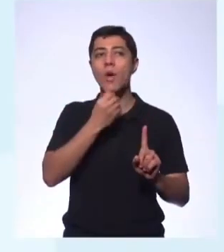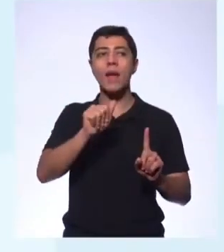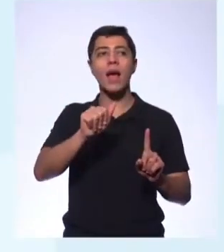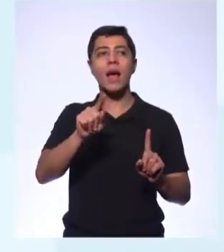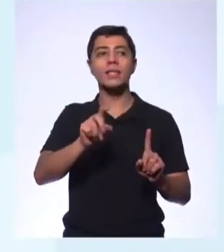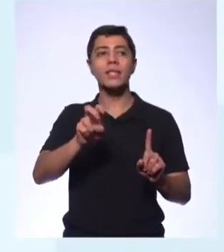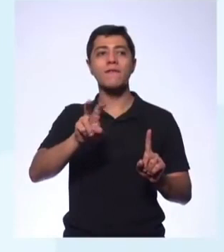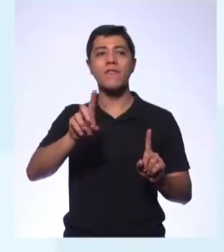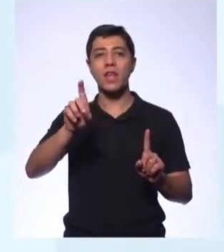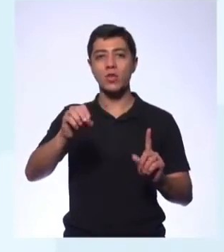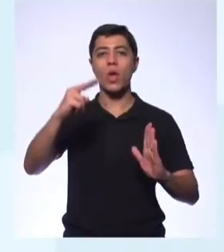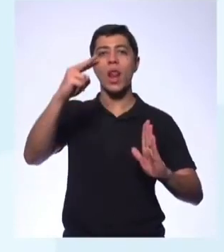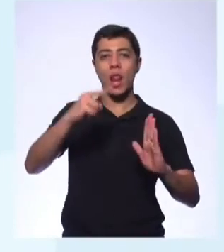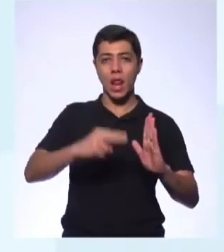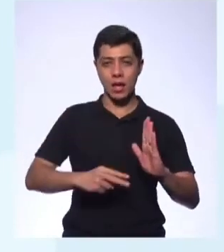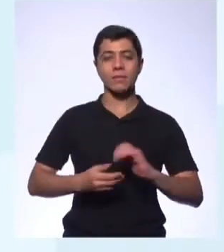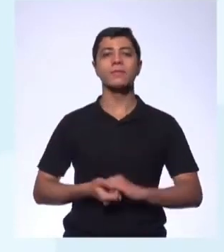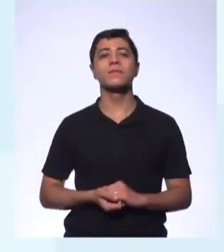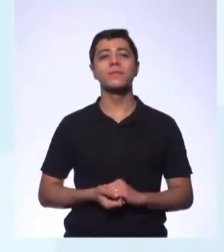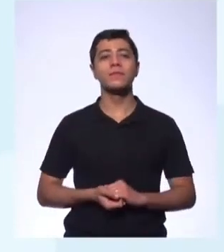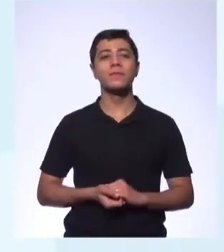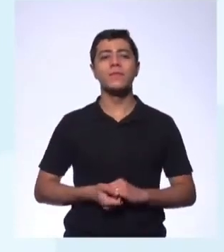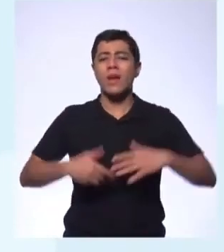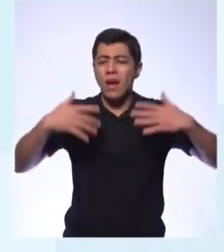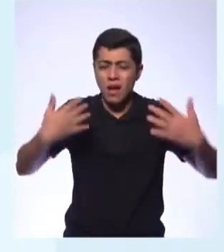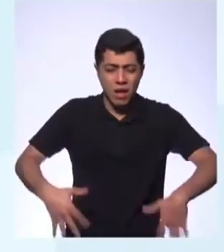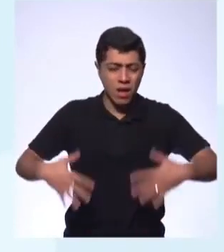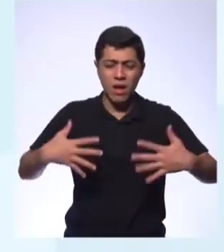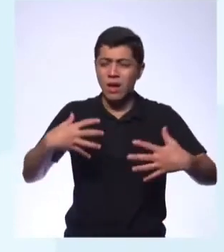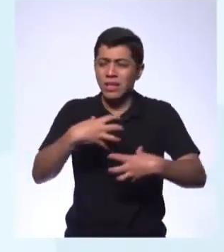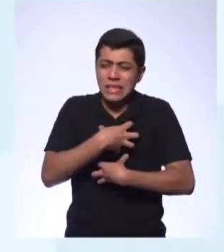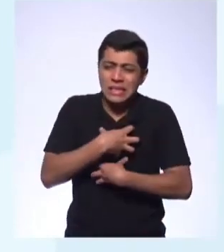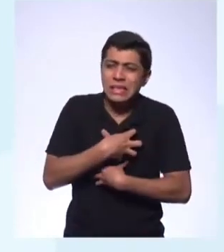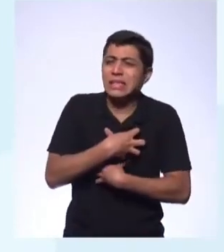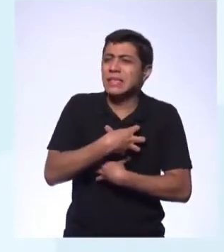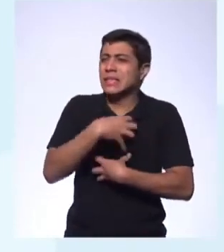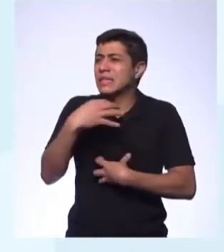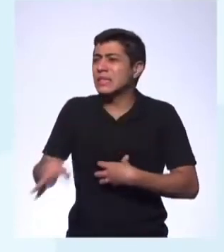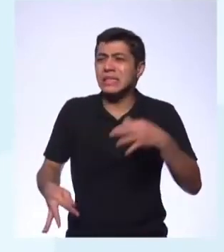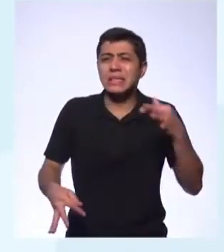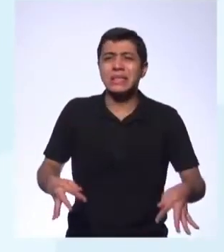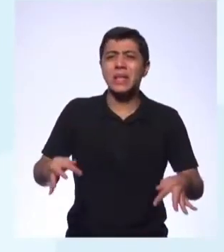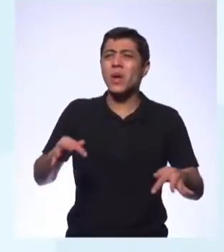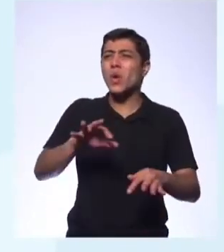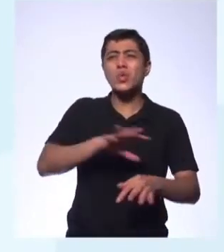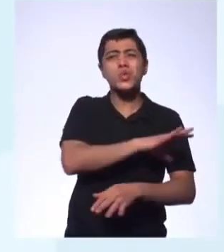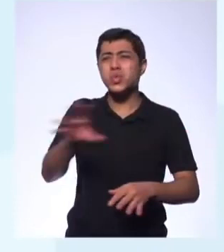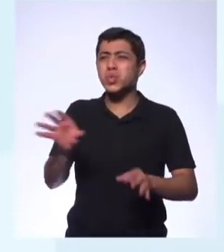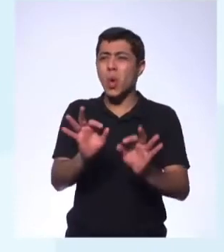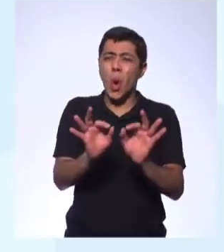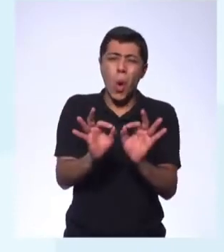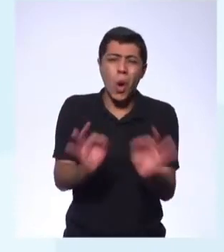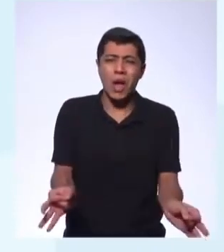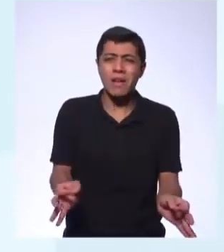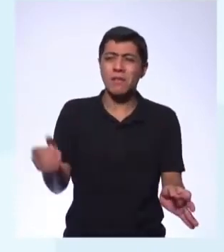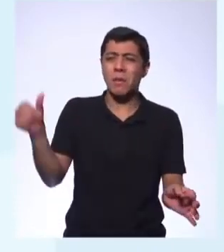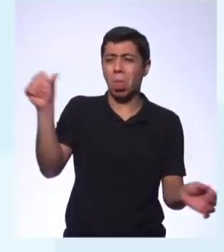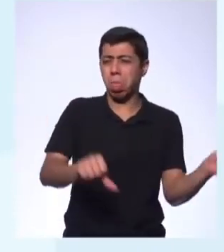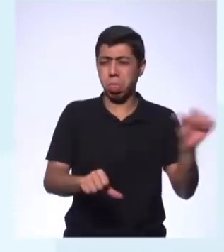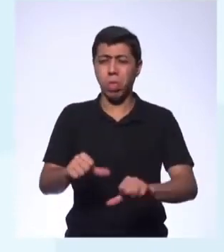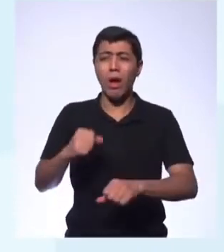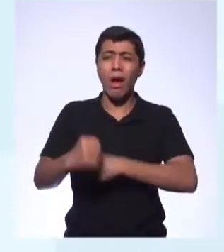Calamidades, ei-las por cá. Pestes, moléstias, tudo aqui há. O fim do ano por cá nos